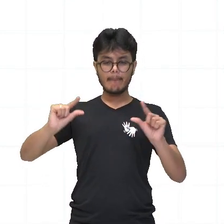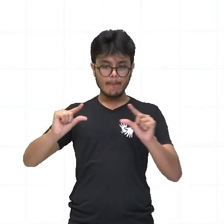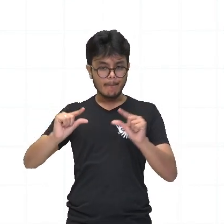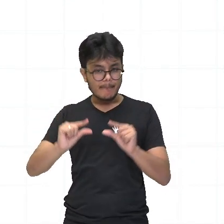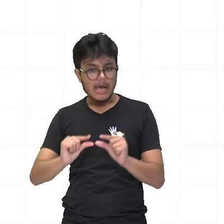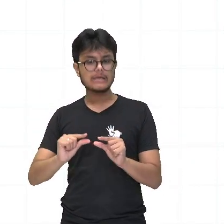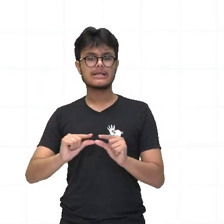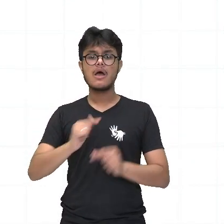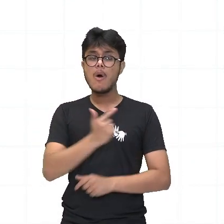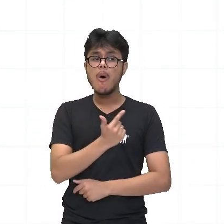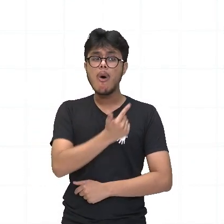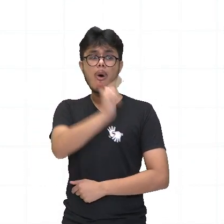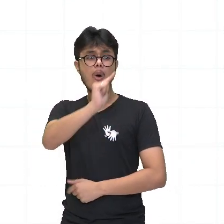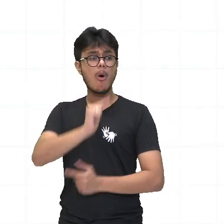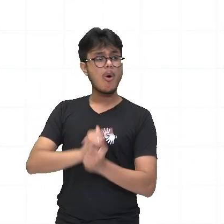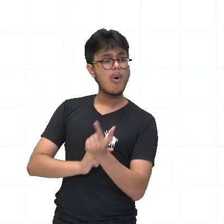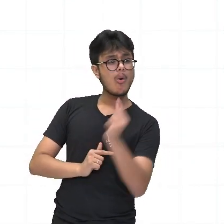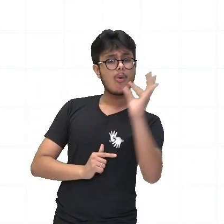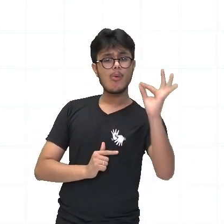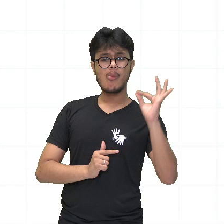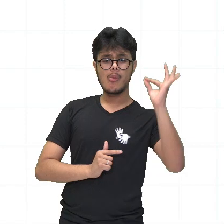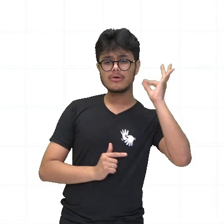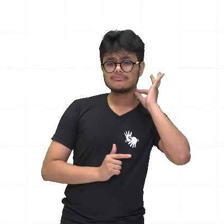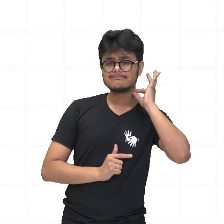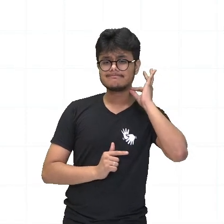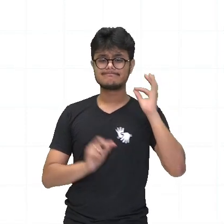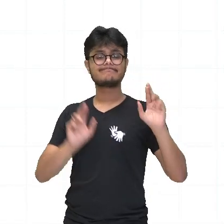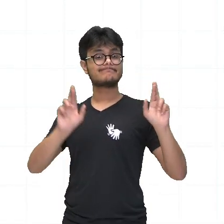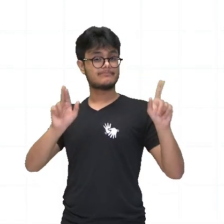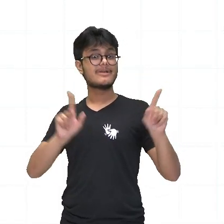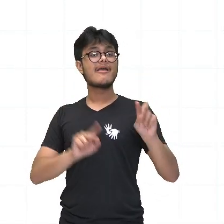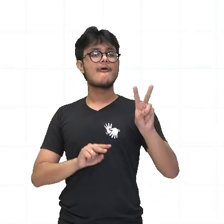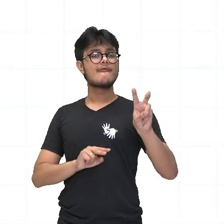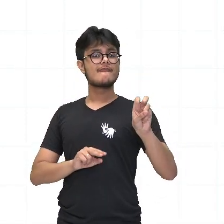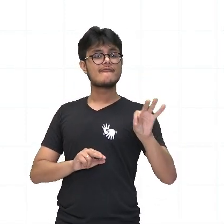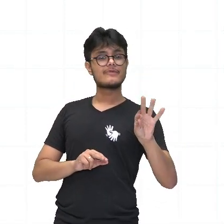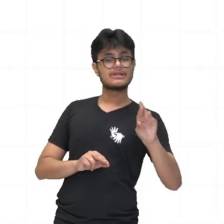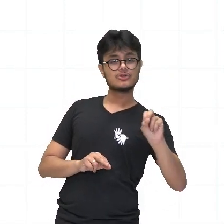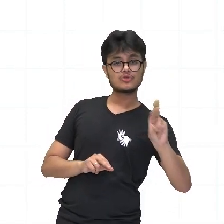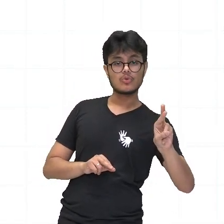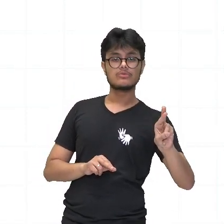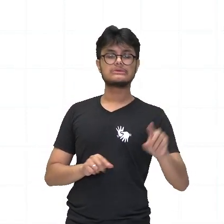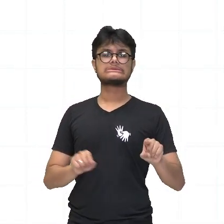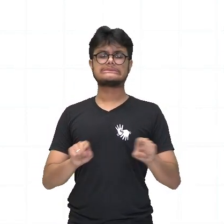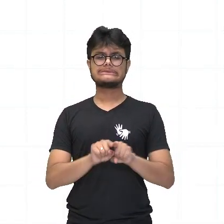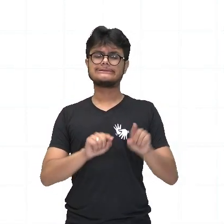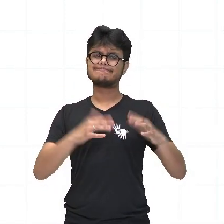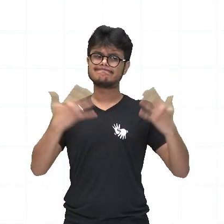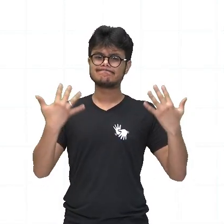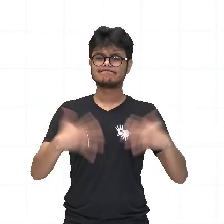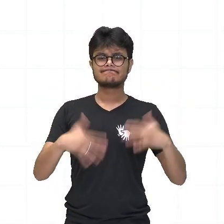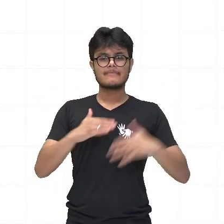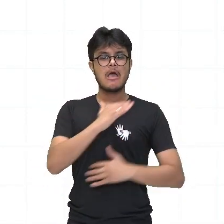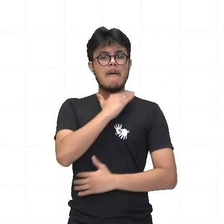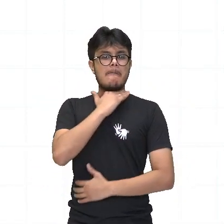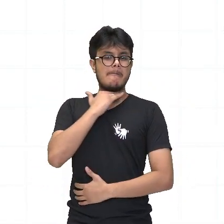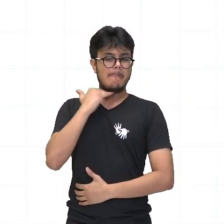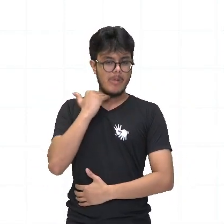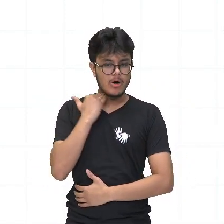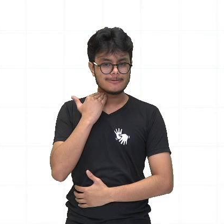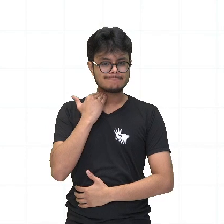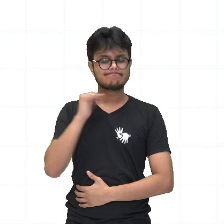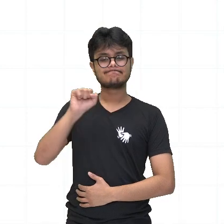outro mosquito que transmite, né, que é o vetor dessa doença, mas que também causa uma grande quantidade de